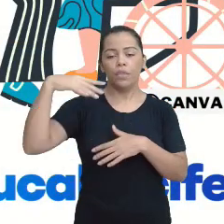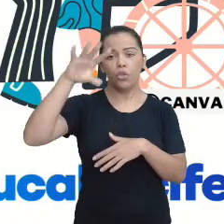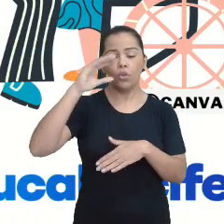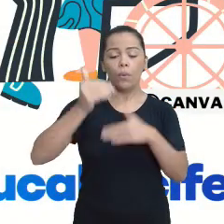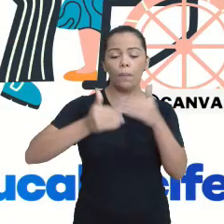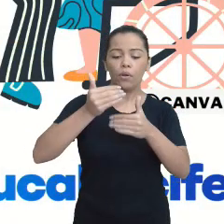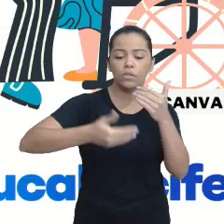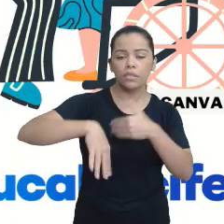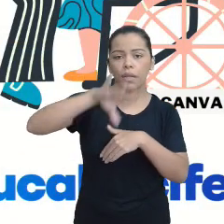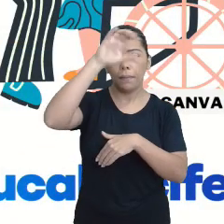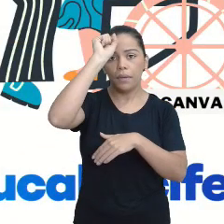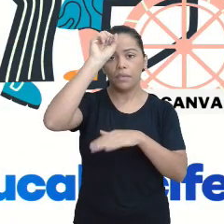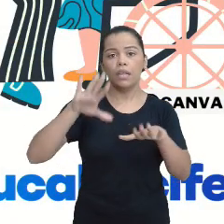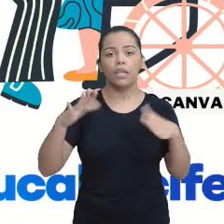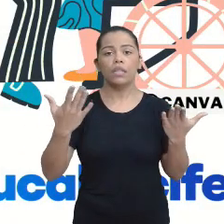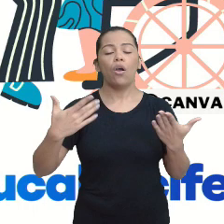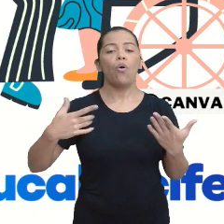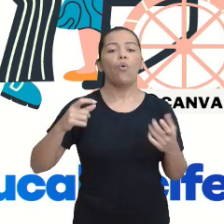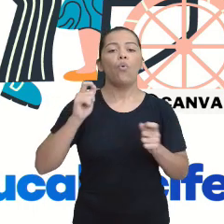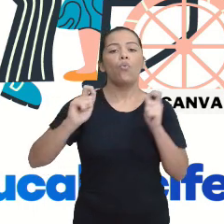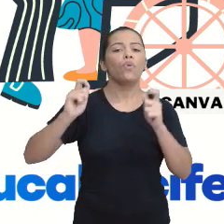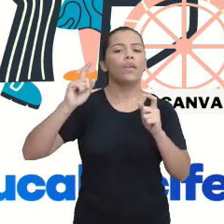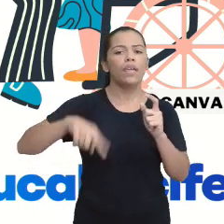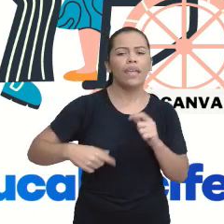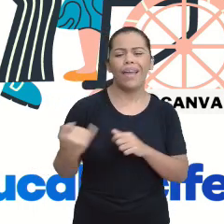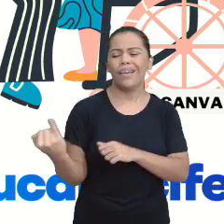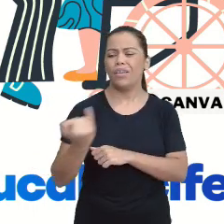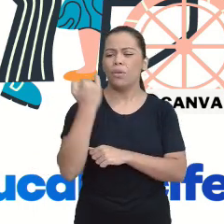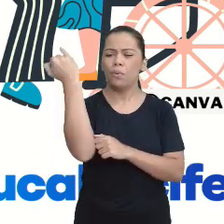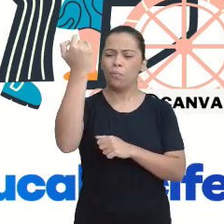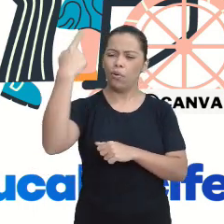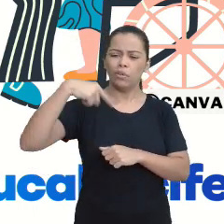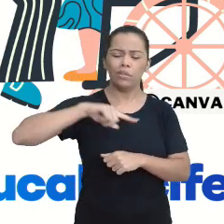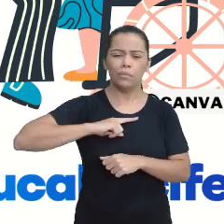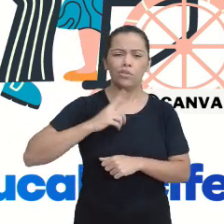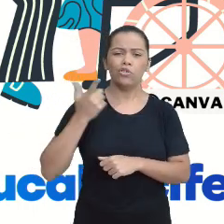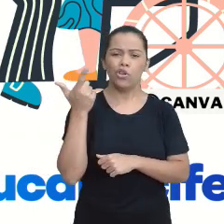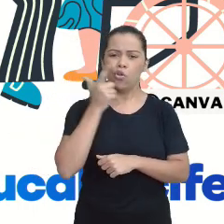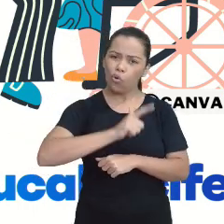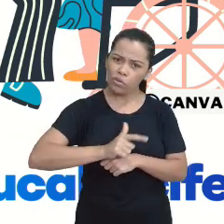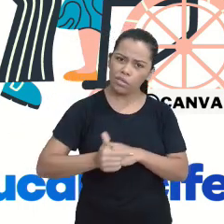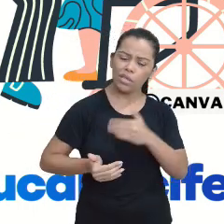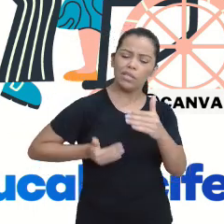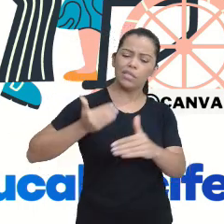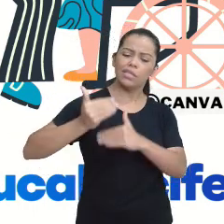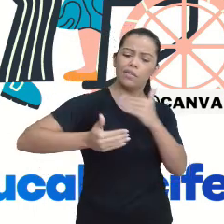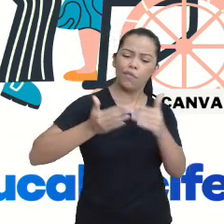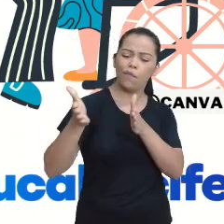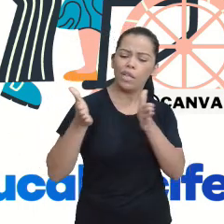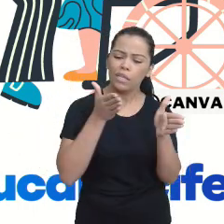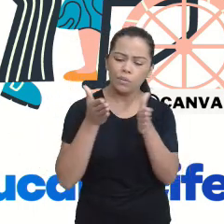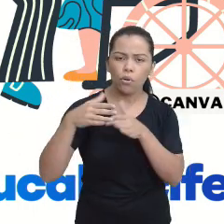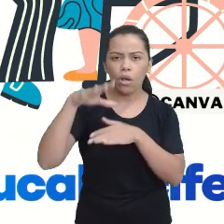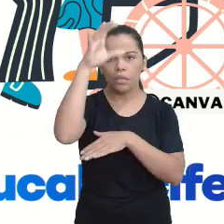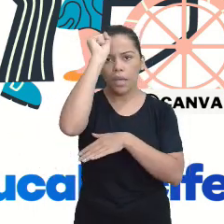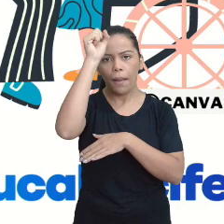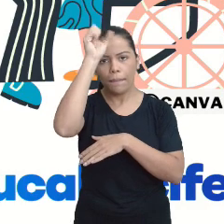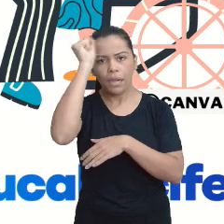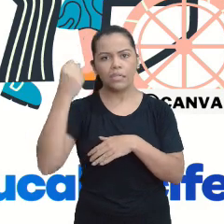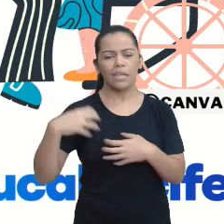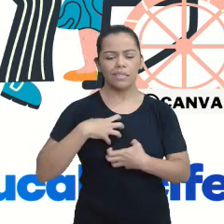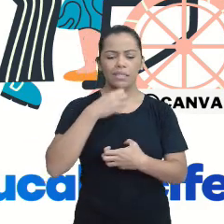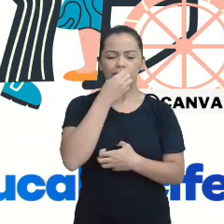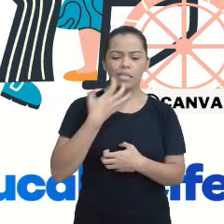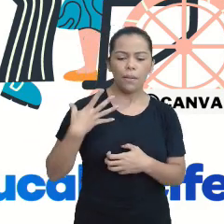que são indispensáveis para que a gente possa se manter no processo de aprendizagem e para que a gente possa se sentir bem aprendendo?